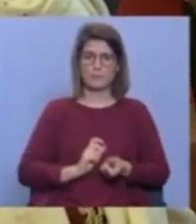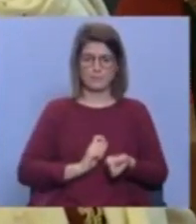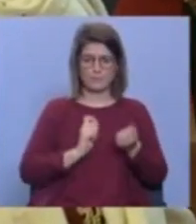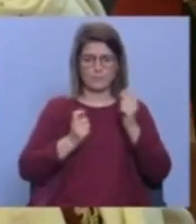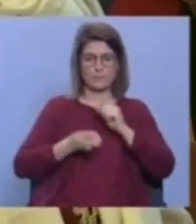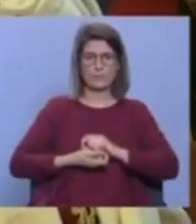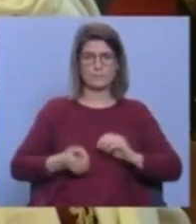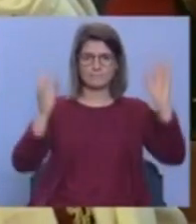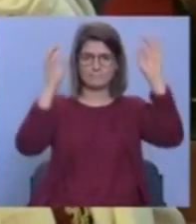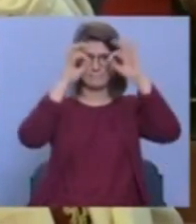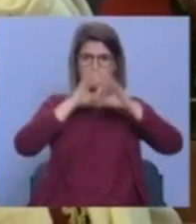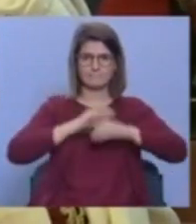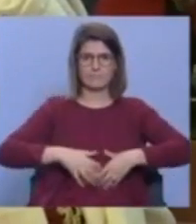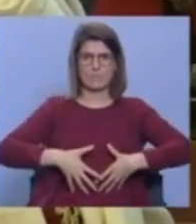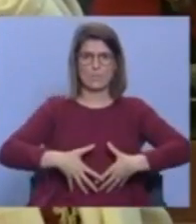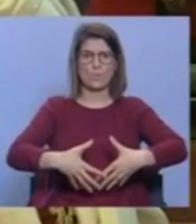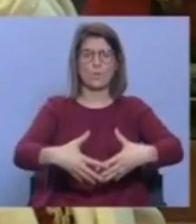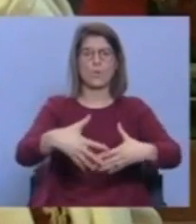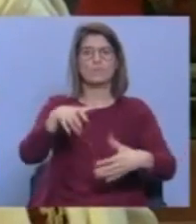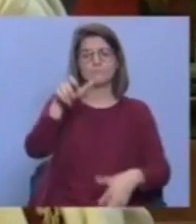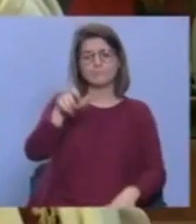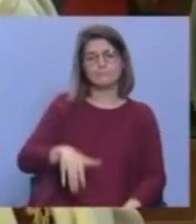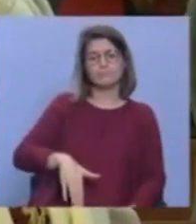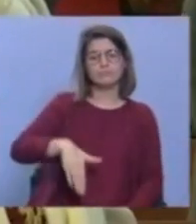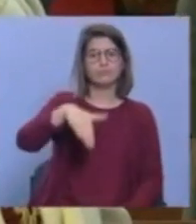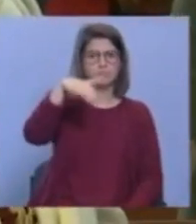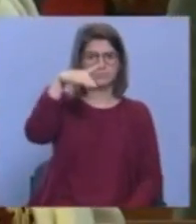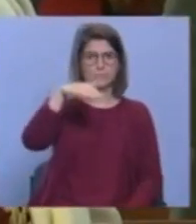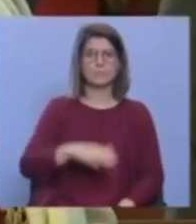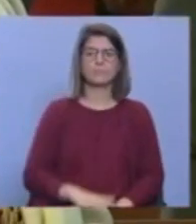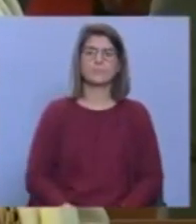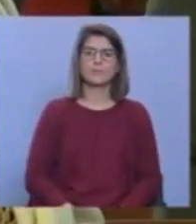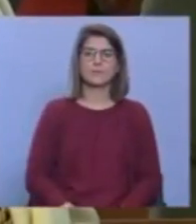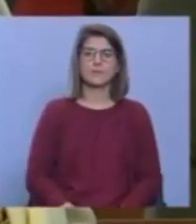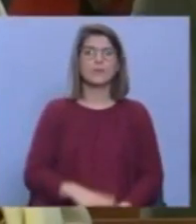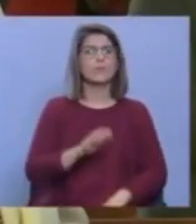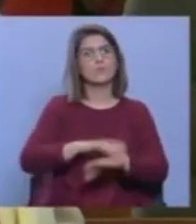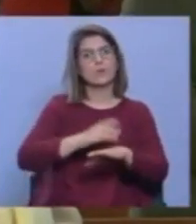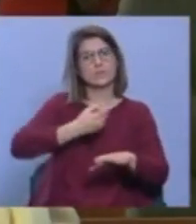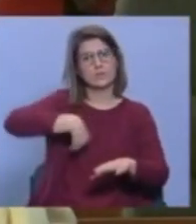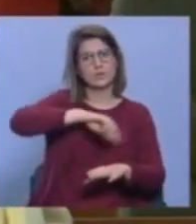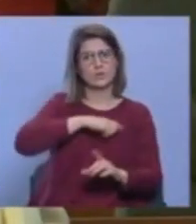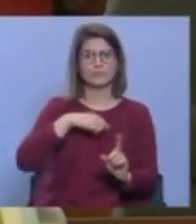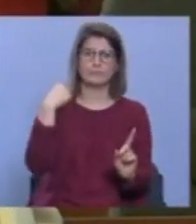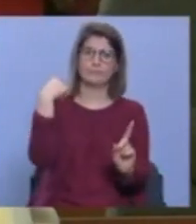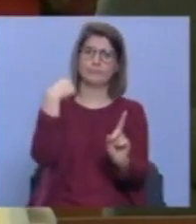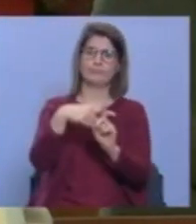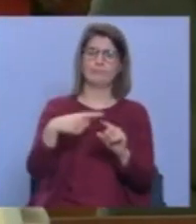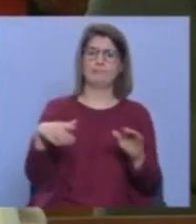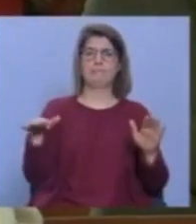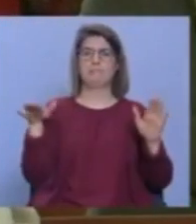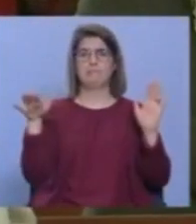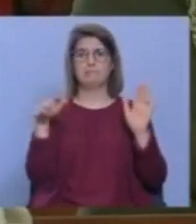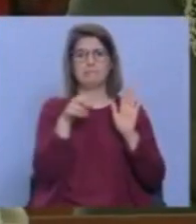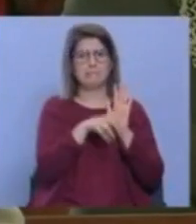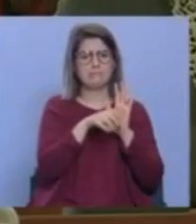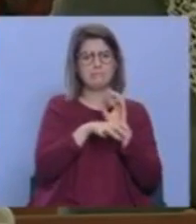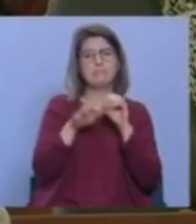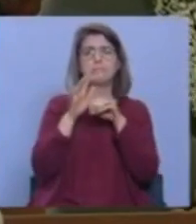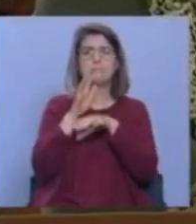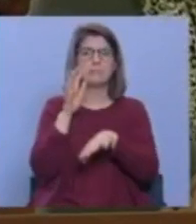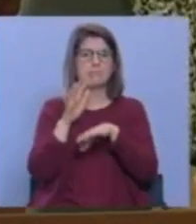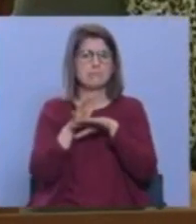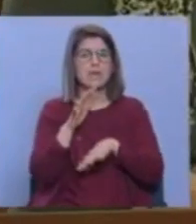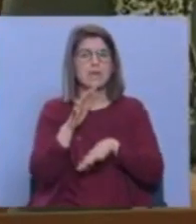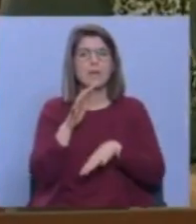acolheu o Espírito Santo. No seio da Virgem Maria e se fez homem. Também por nós foi crucificado, sob Pôncio Pilatos, padeceu e